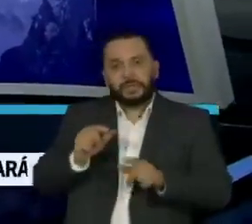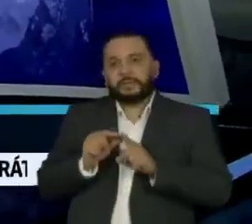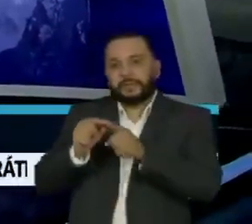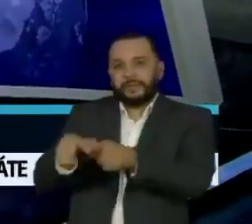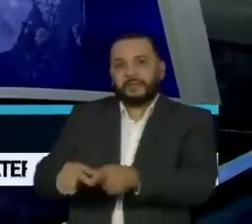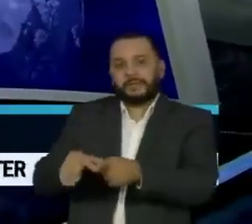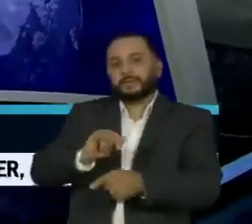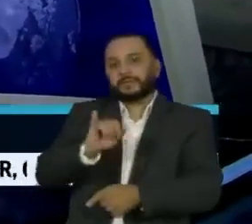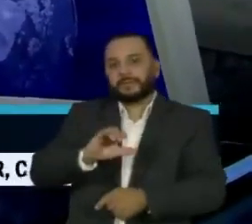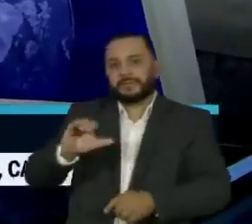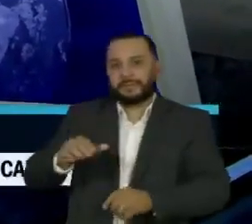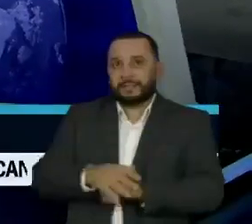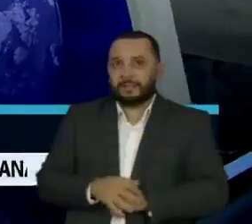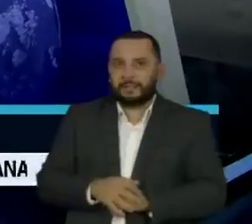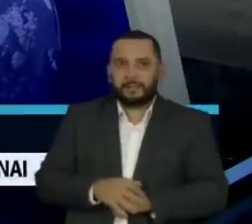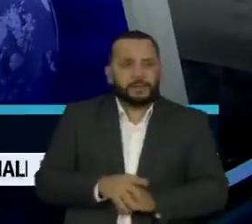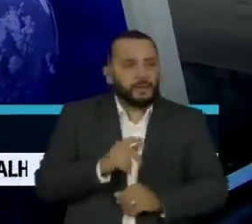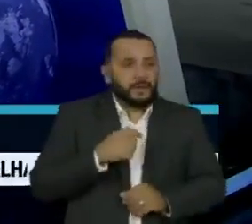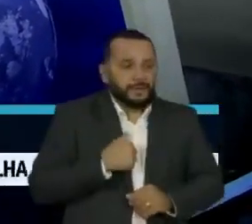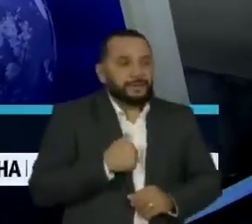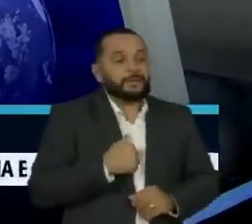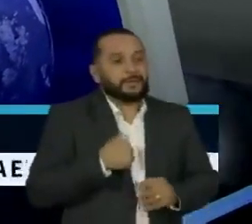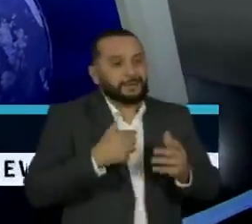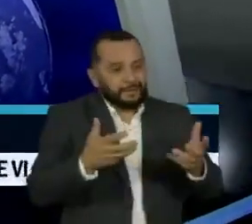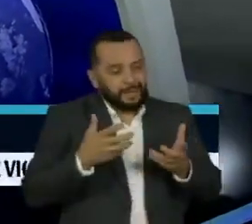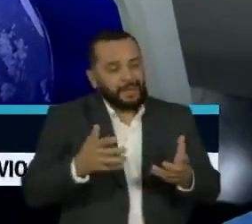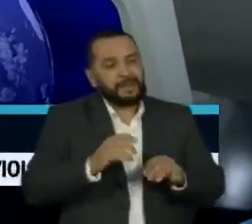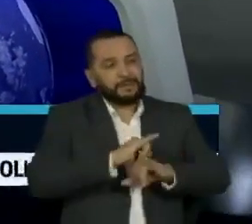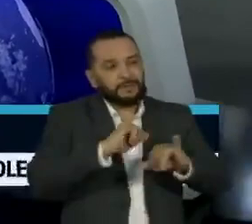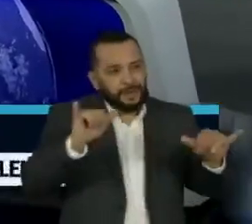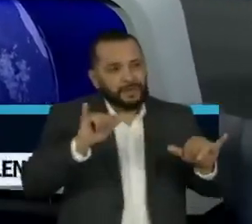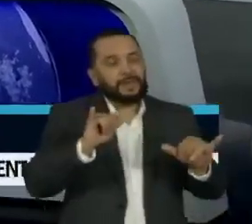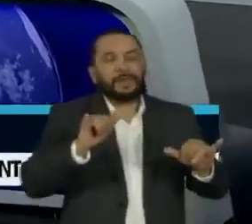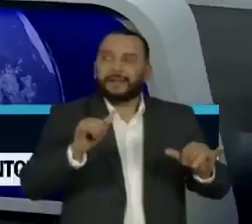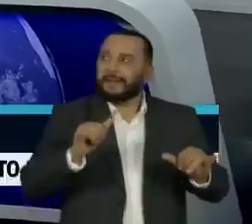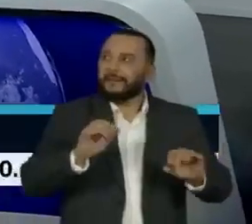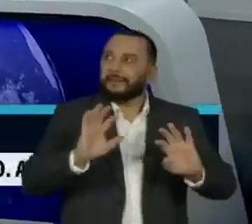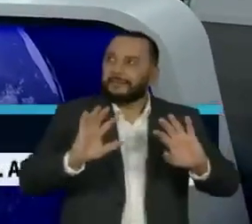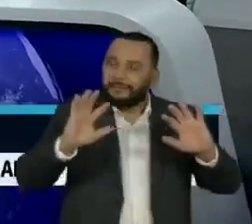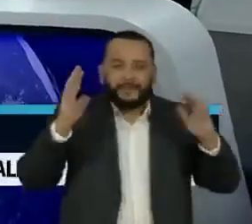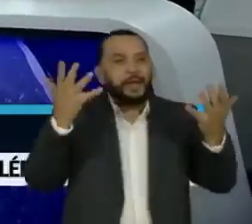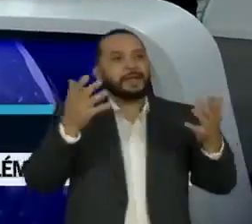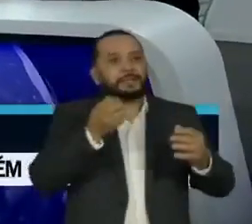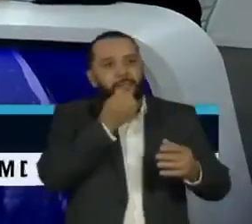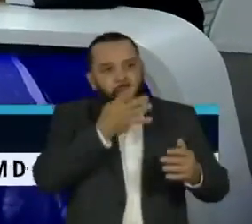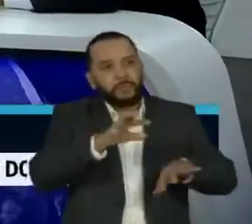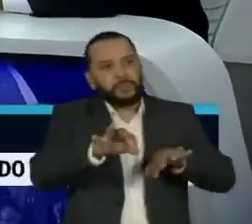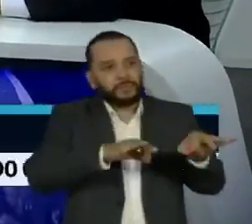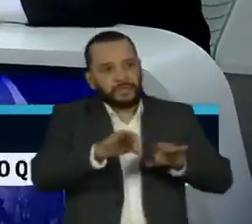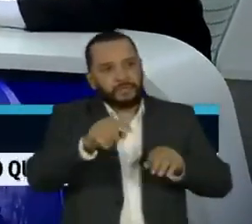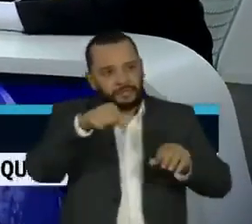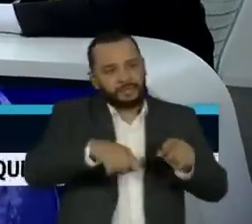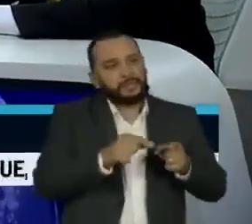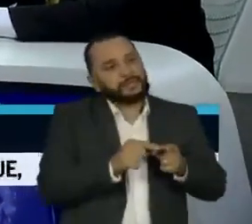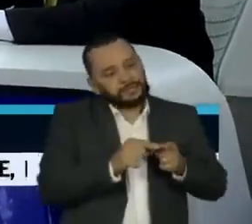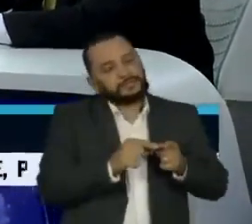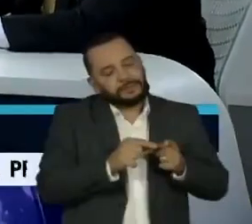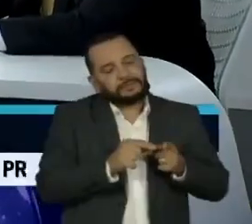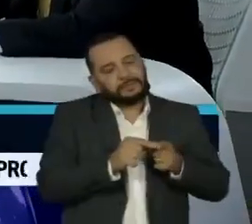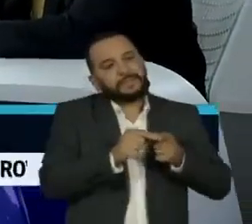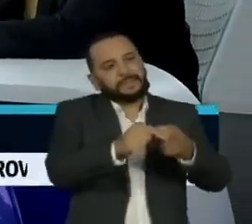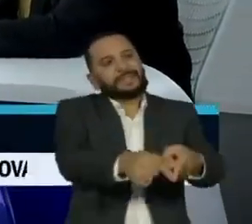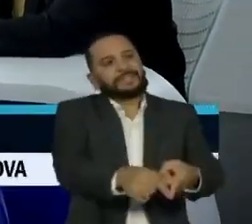Professor, nós gostaríamos somente de falar de festas e de bons feitos da periferia, como mostramos aí na nossa reportagem, mas